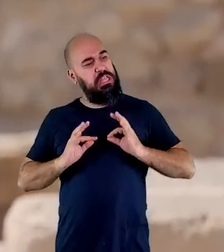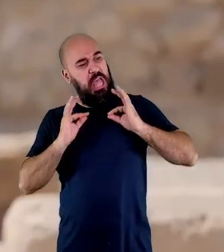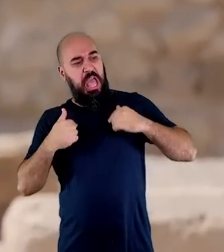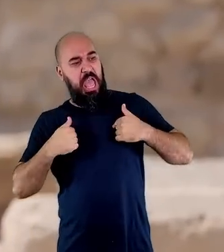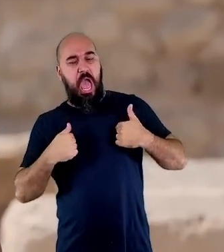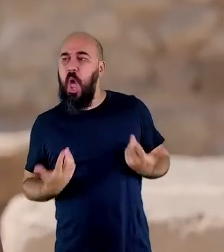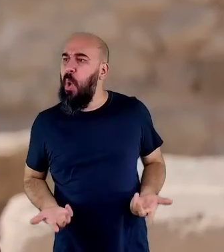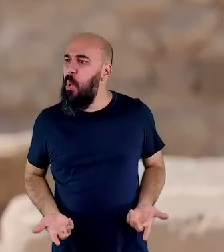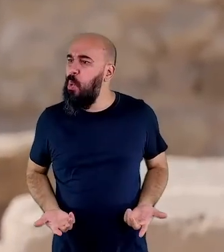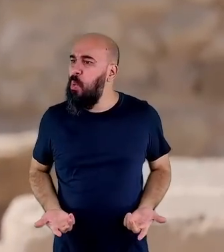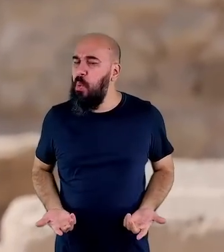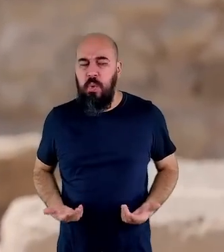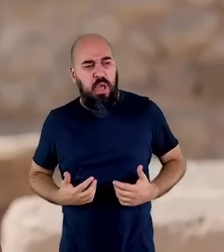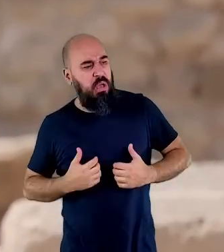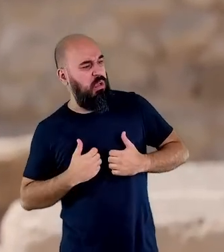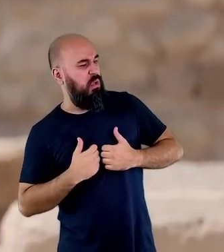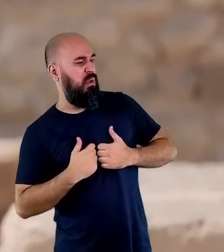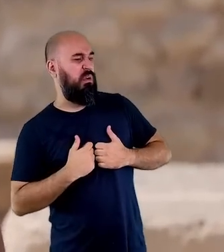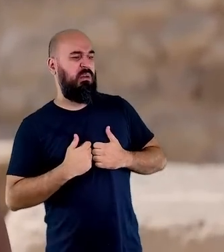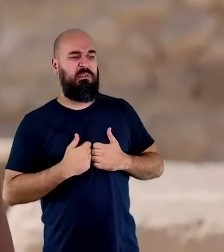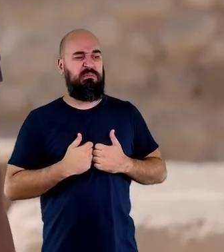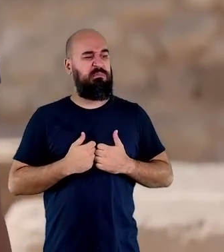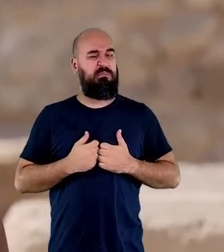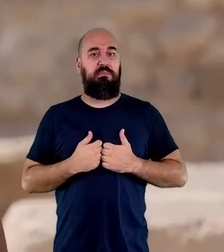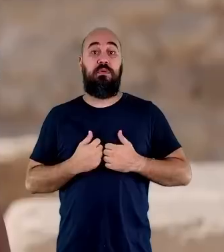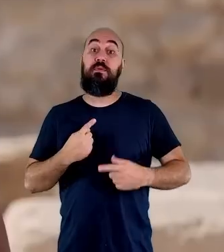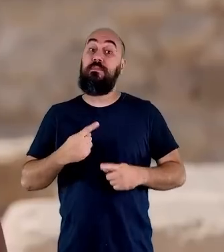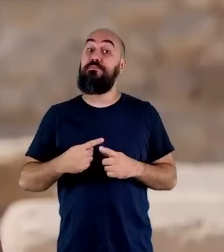Porque escribas e fariseus não iam aceitar